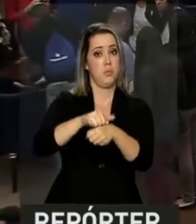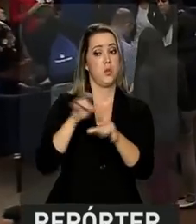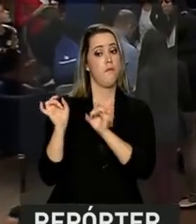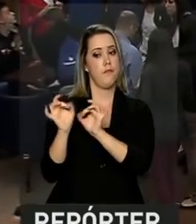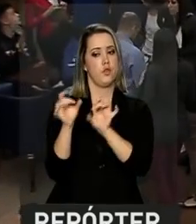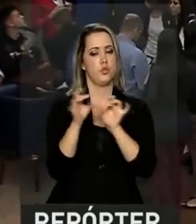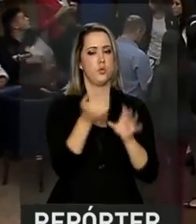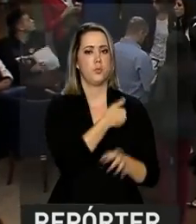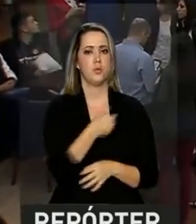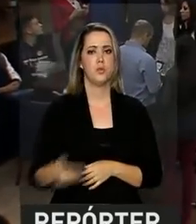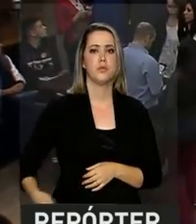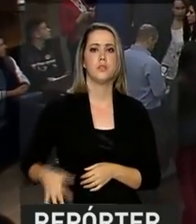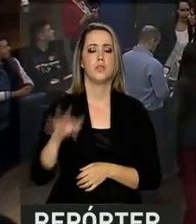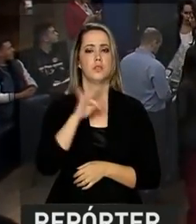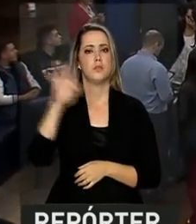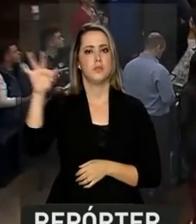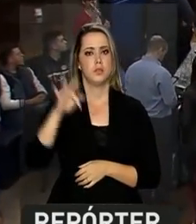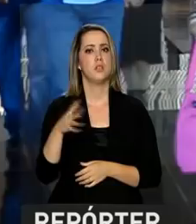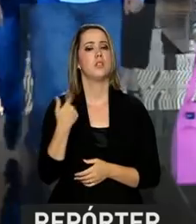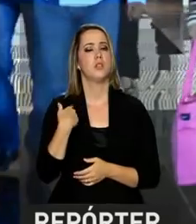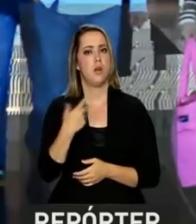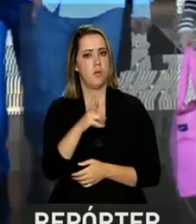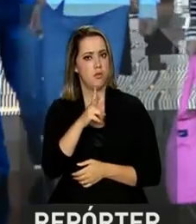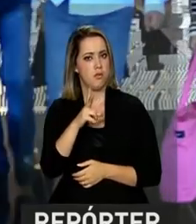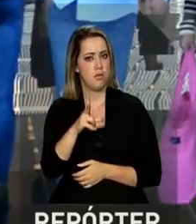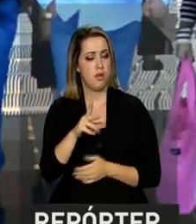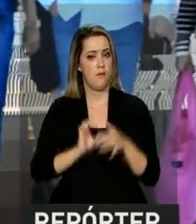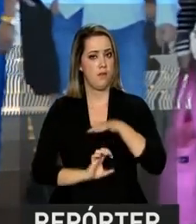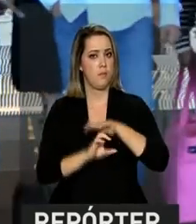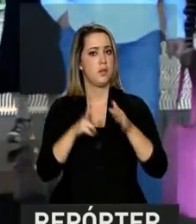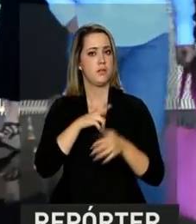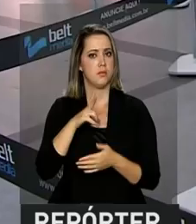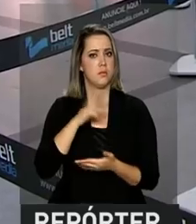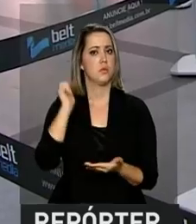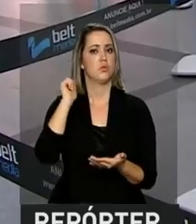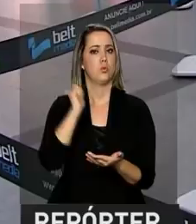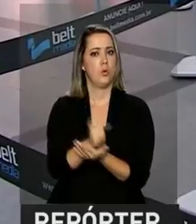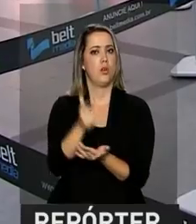federal e arrematados pela iniciativa privada. Os aeroportos de